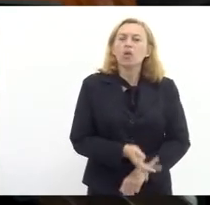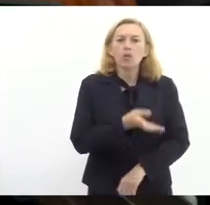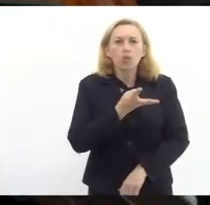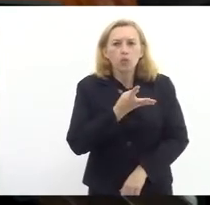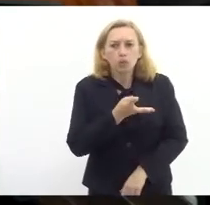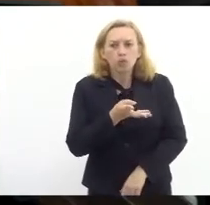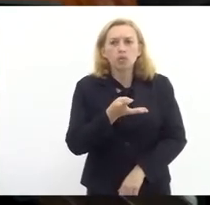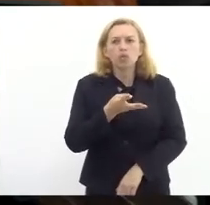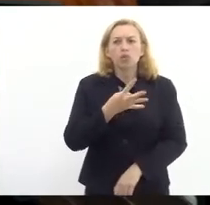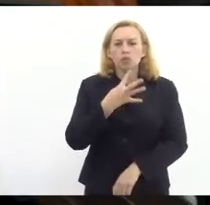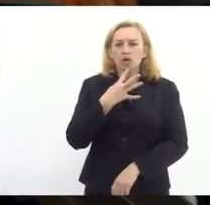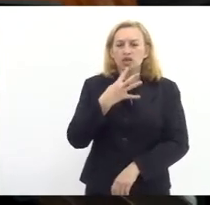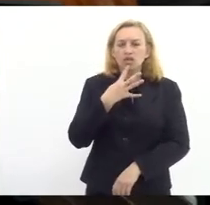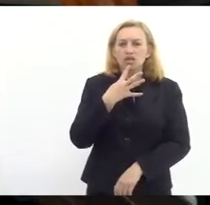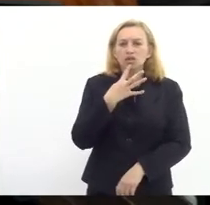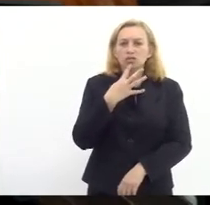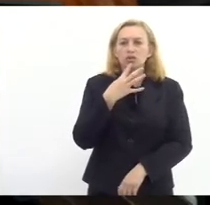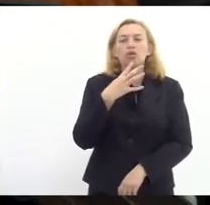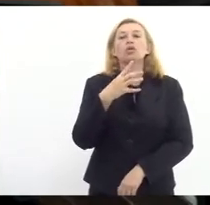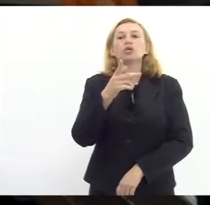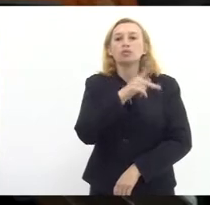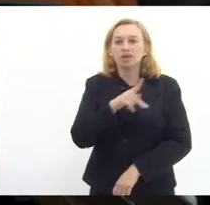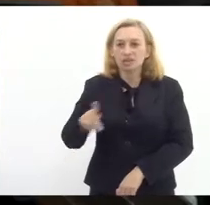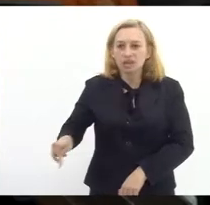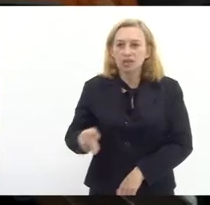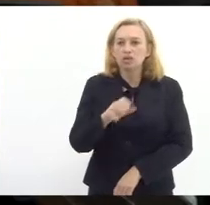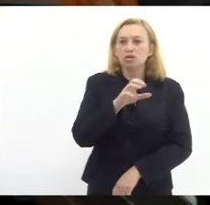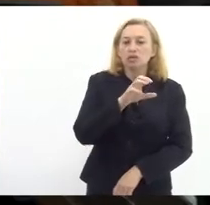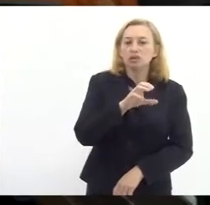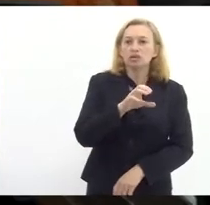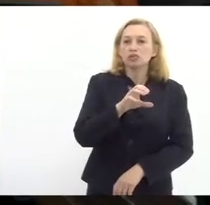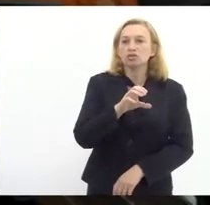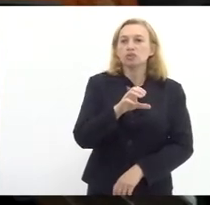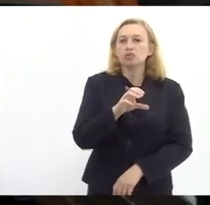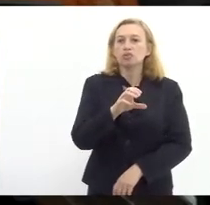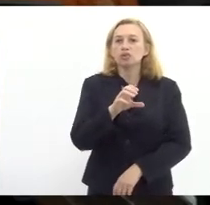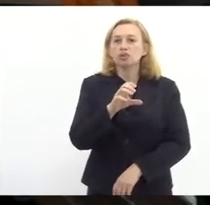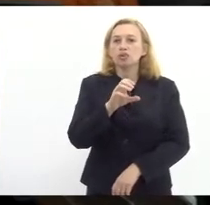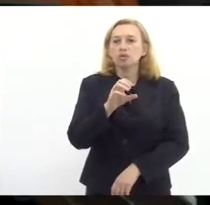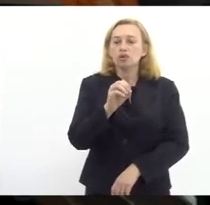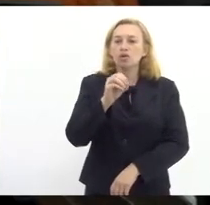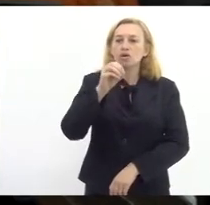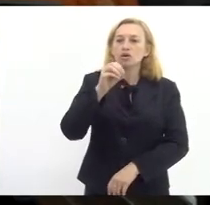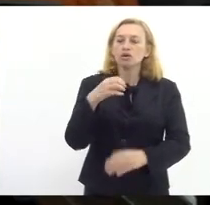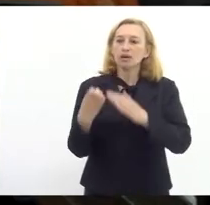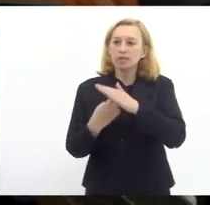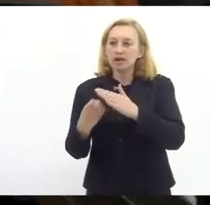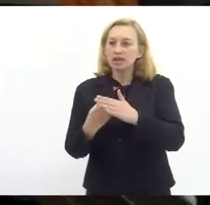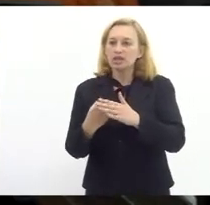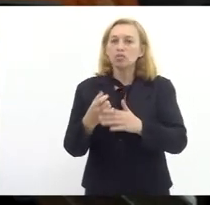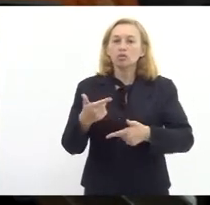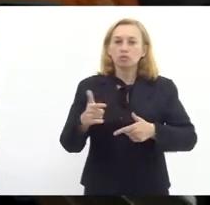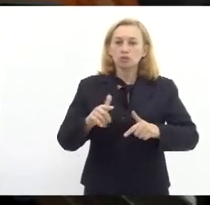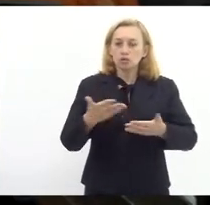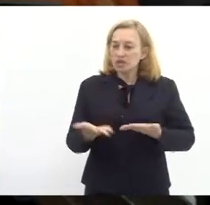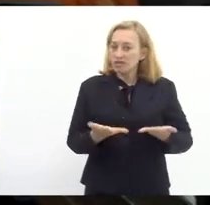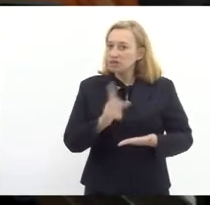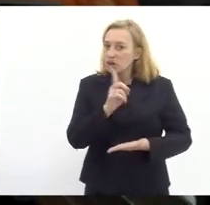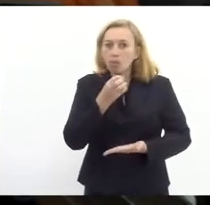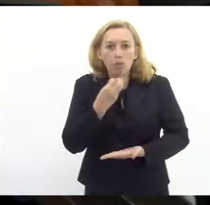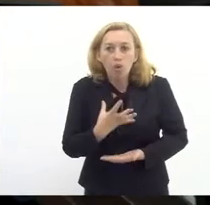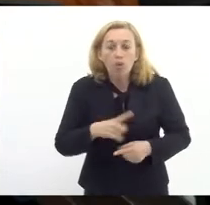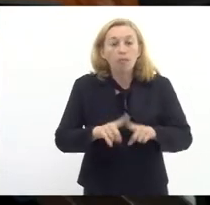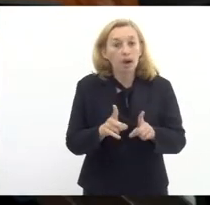reconhecido pelo presidente da concessionária, o serviço não está bom. Então, se não está bom,